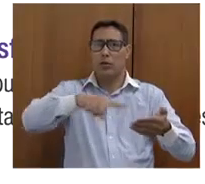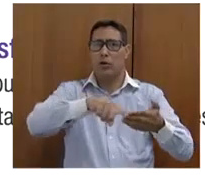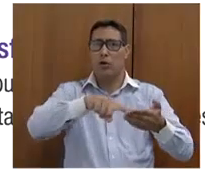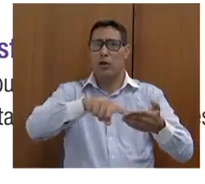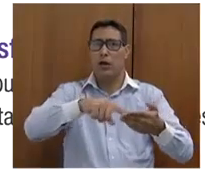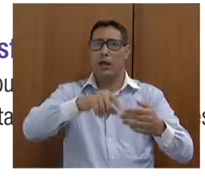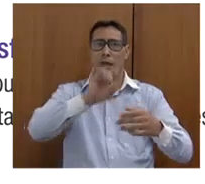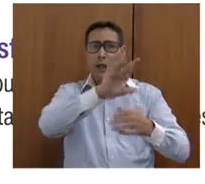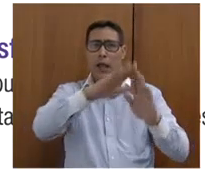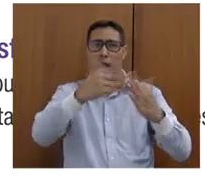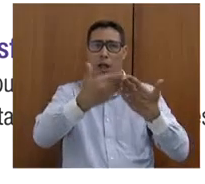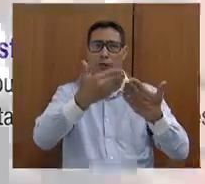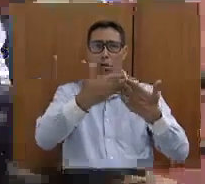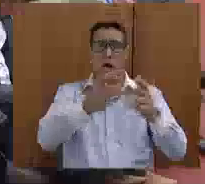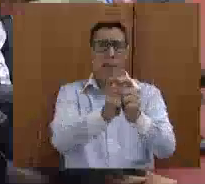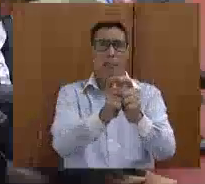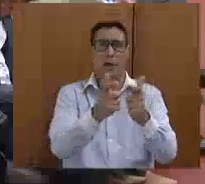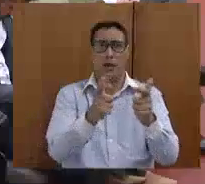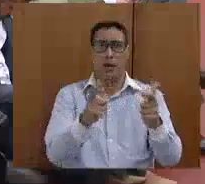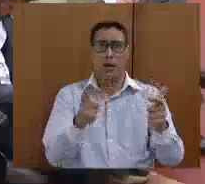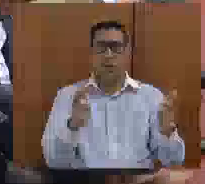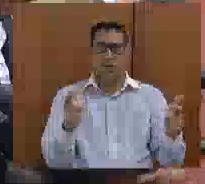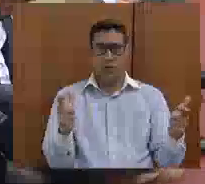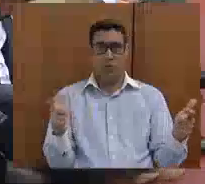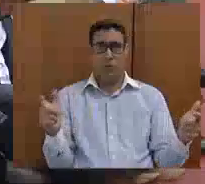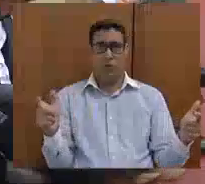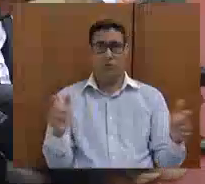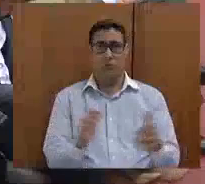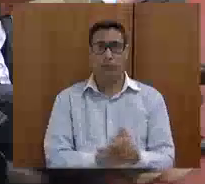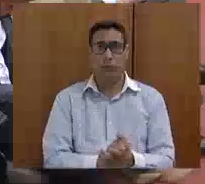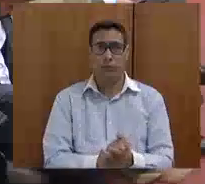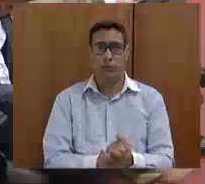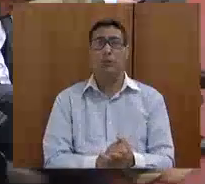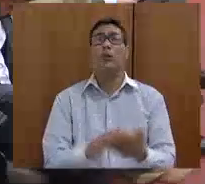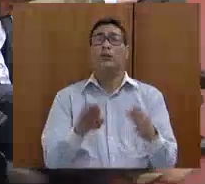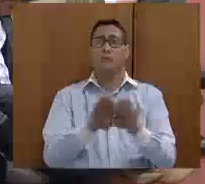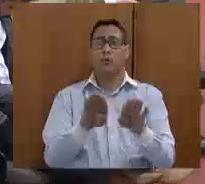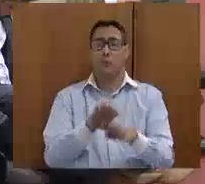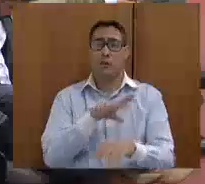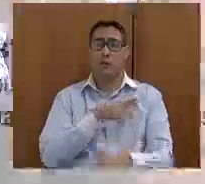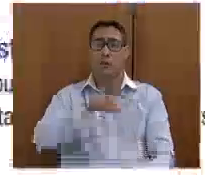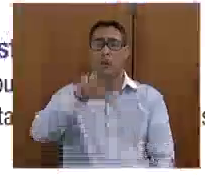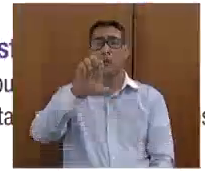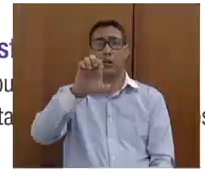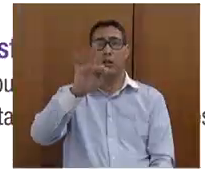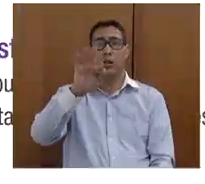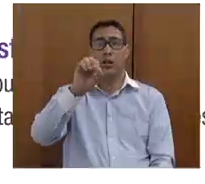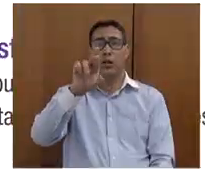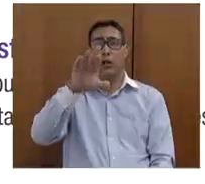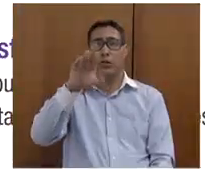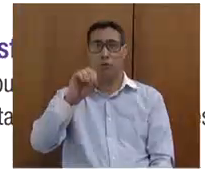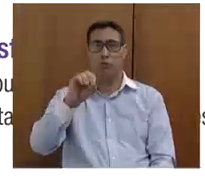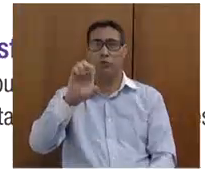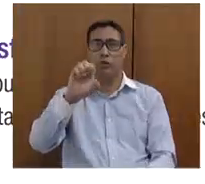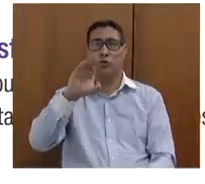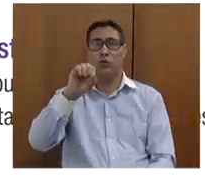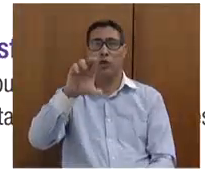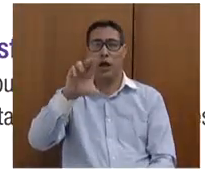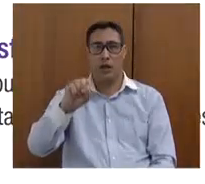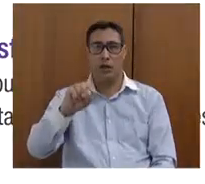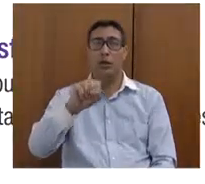cada escola Além disso estamos com reforço escolar já com 27 mil